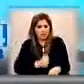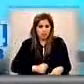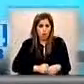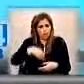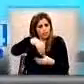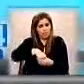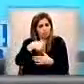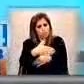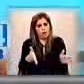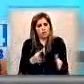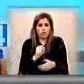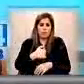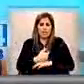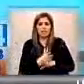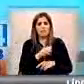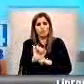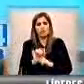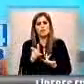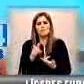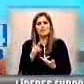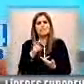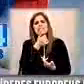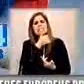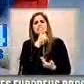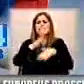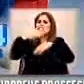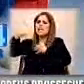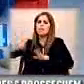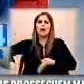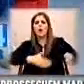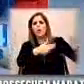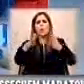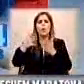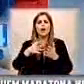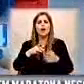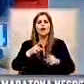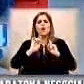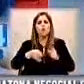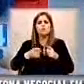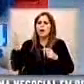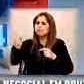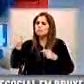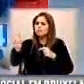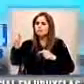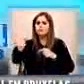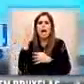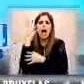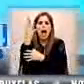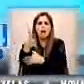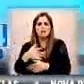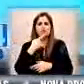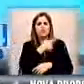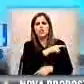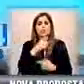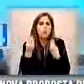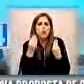que resolve ir para a rua e começar a povoar as margens de rios interessantes, muitos deles esquecidos. Como é que isso se